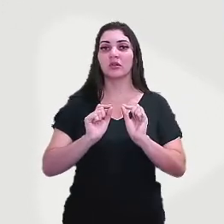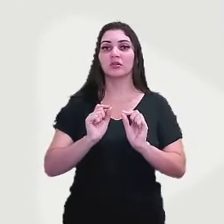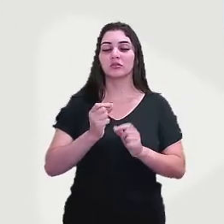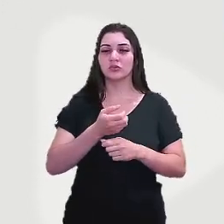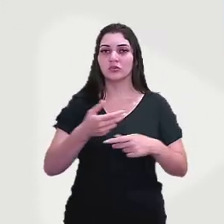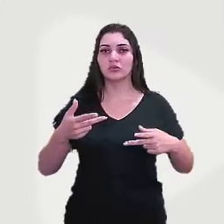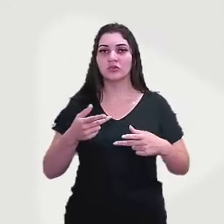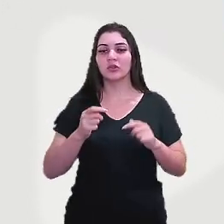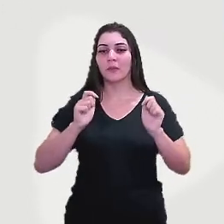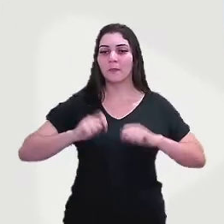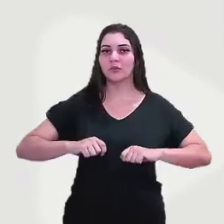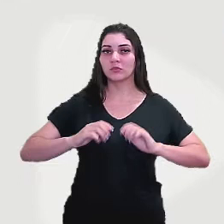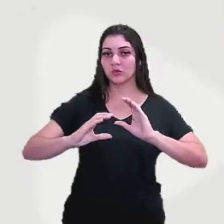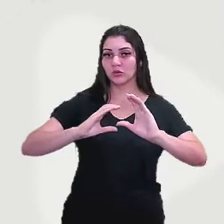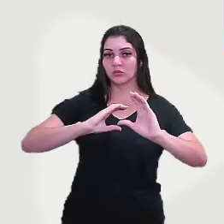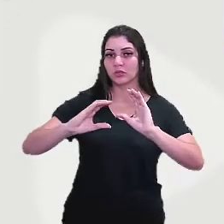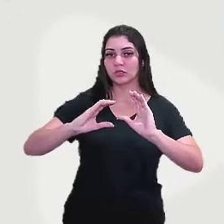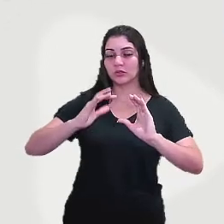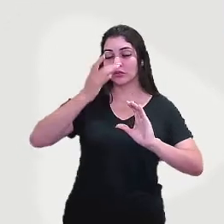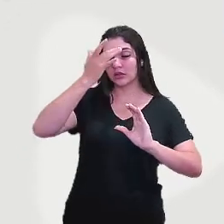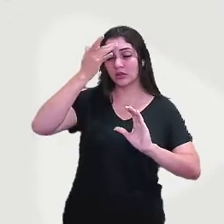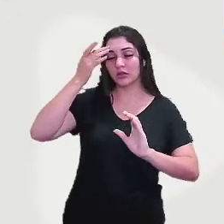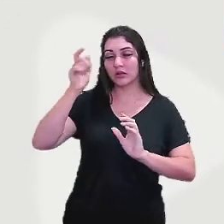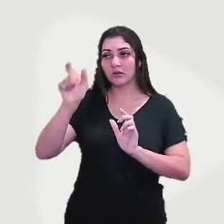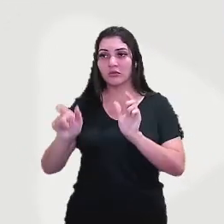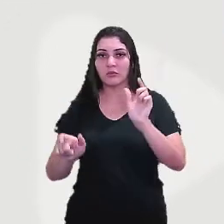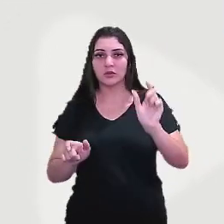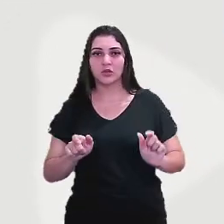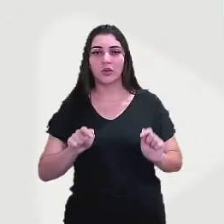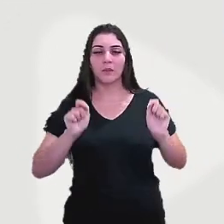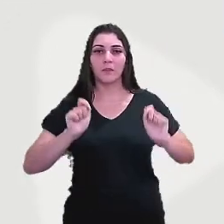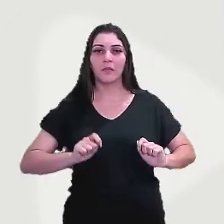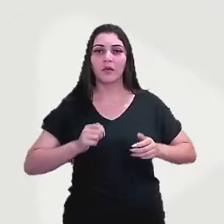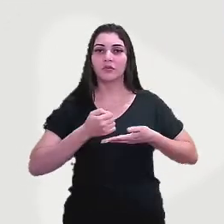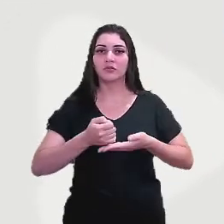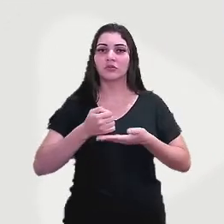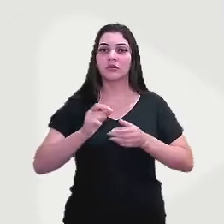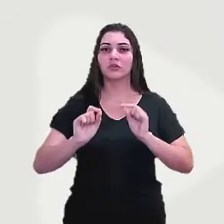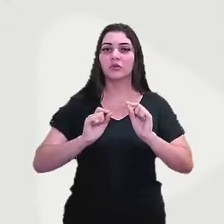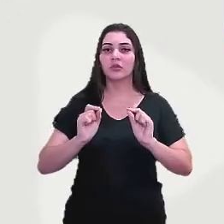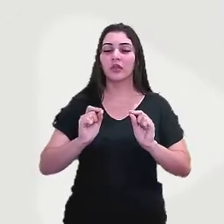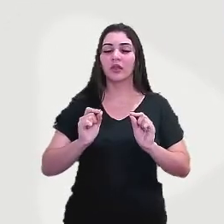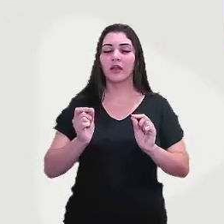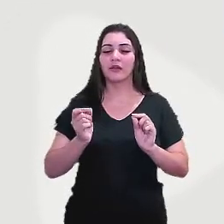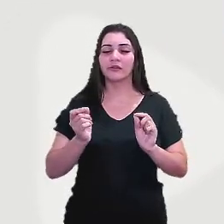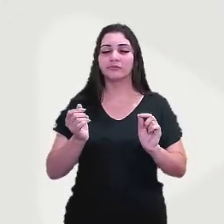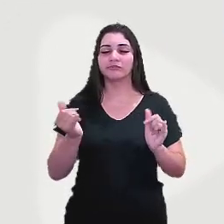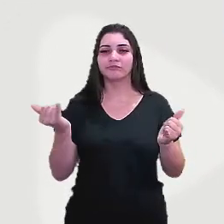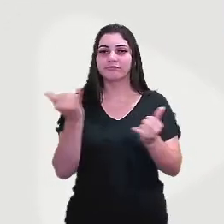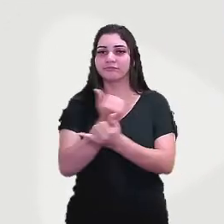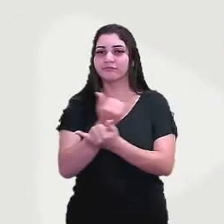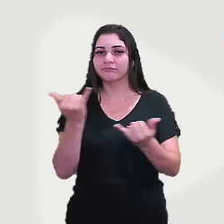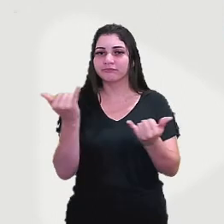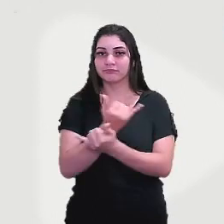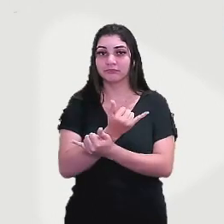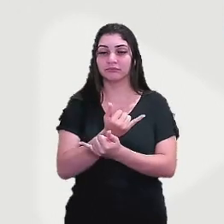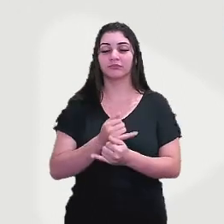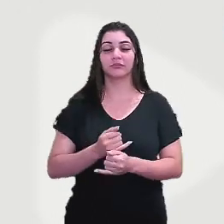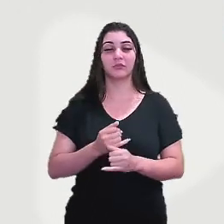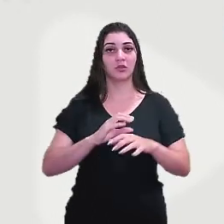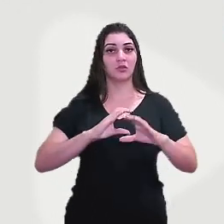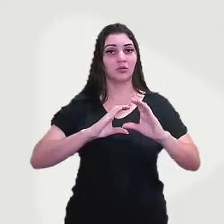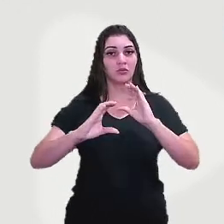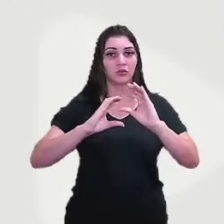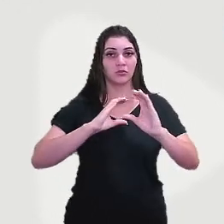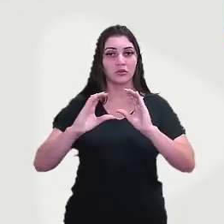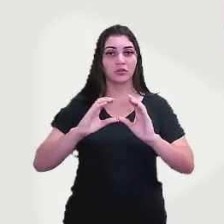possibilitam a comunicação entre os indivíduos, proporcionando a difusão de informações. Então, os meios de comunicação